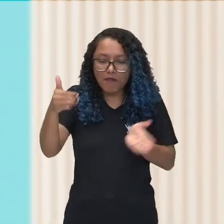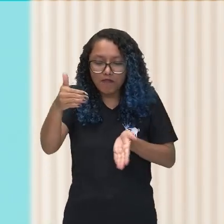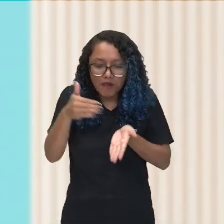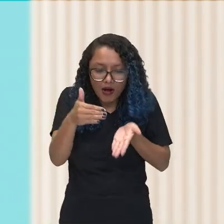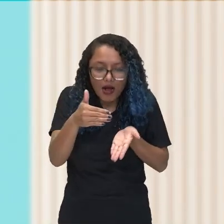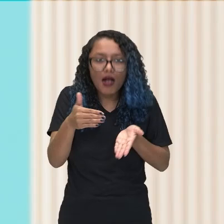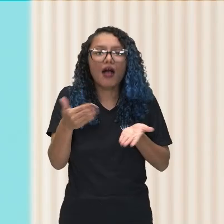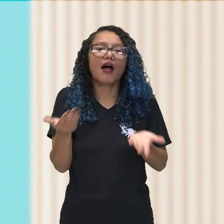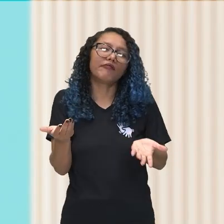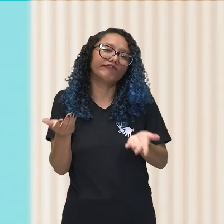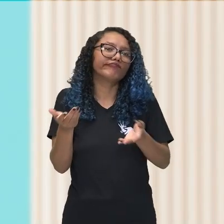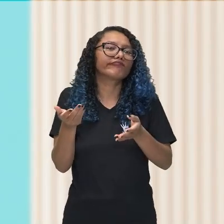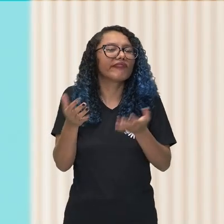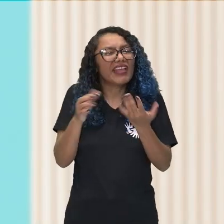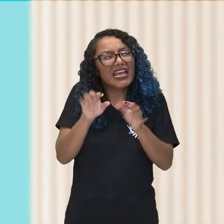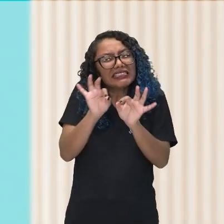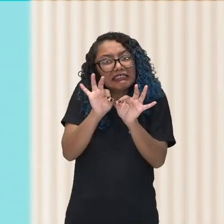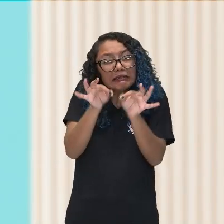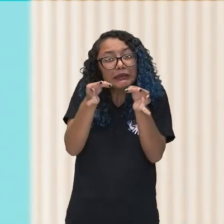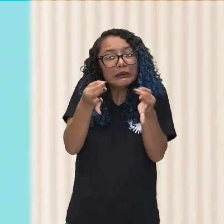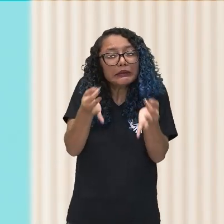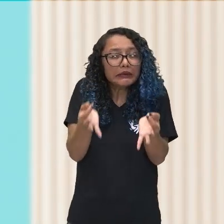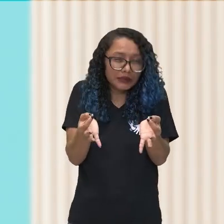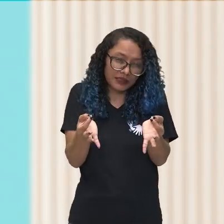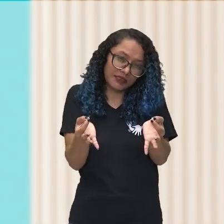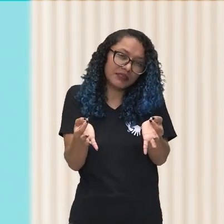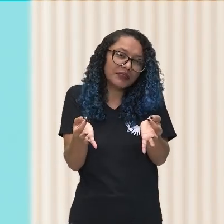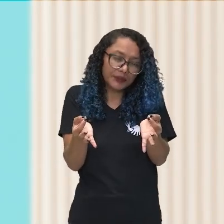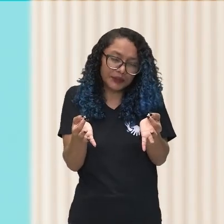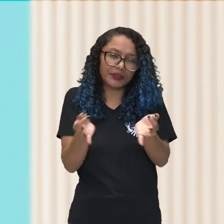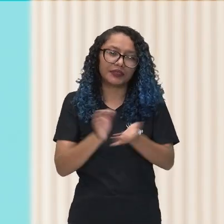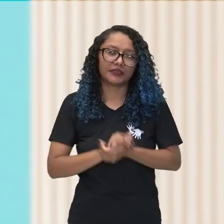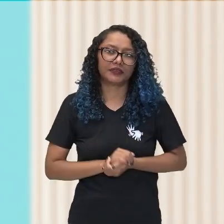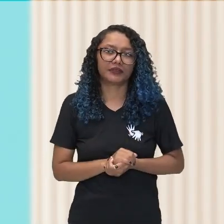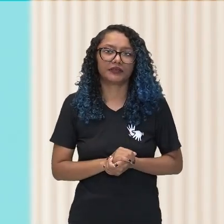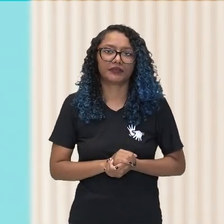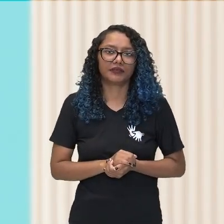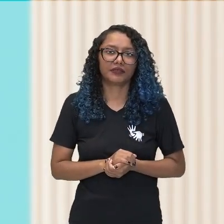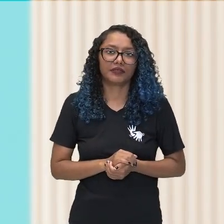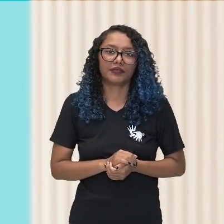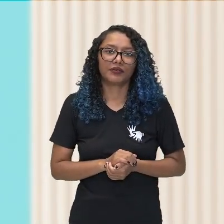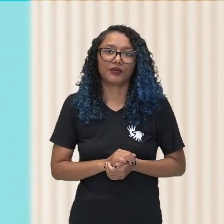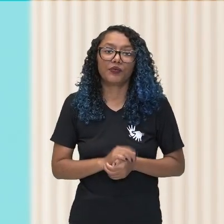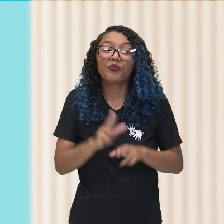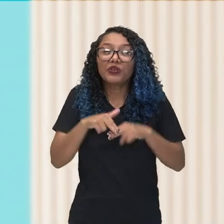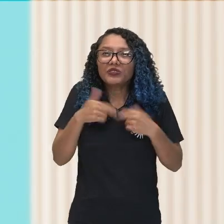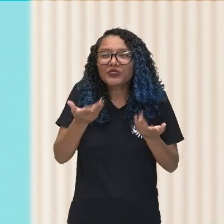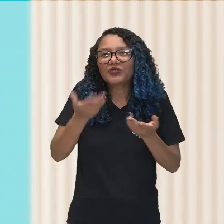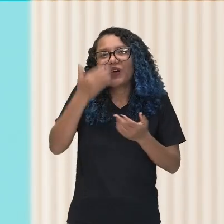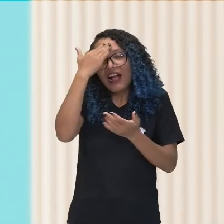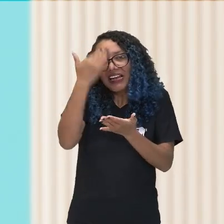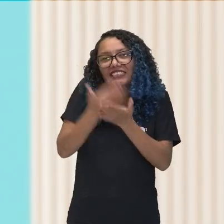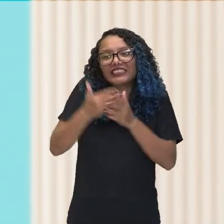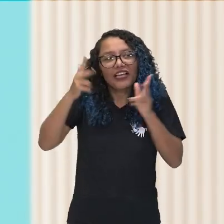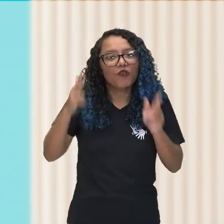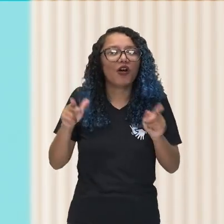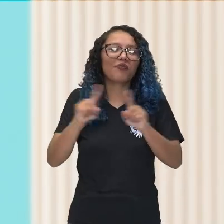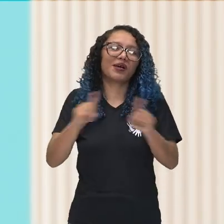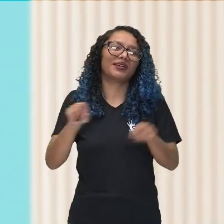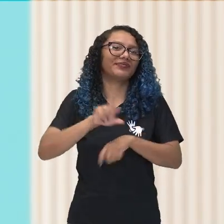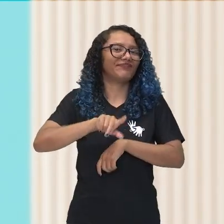é uma coisa bem sutil. A gente acaba sendo levado a acreditar que é tudo a mesma coisa, mas não